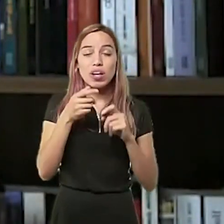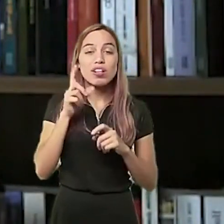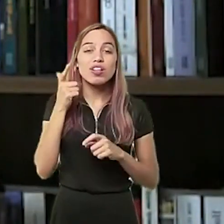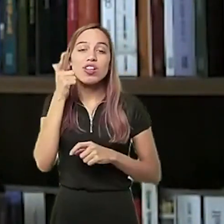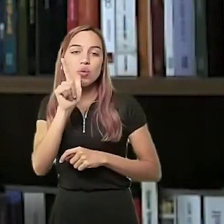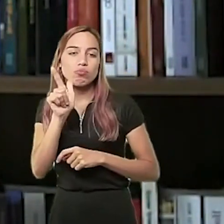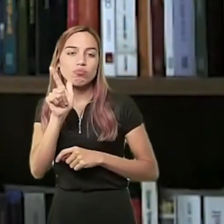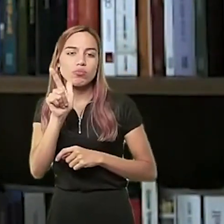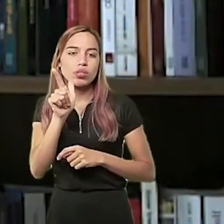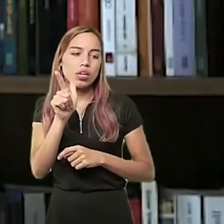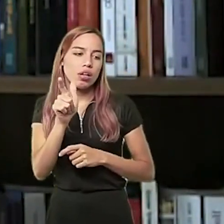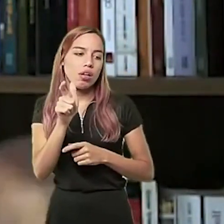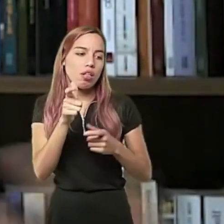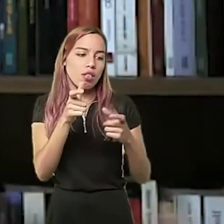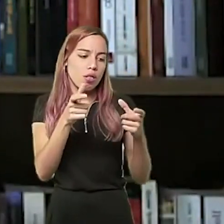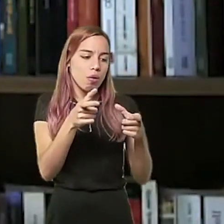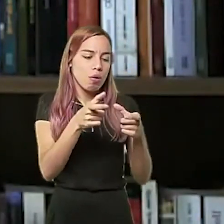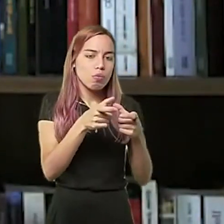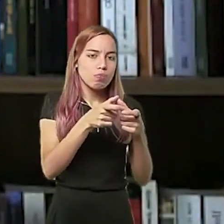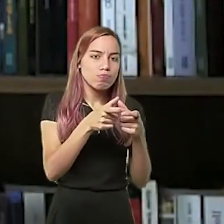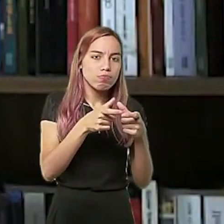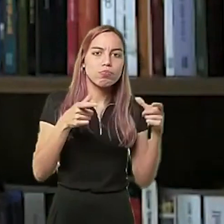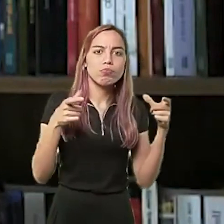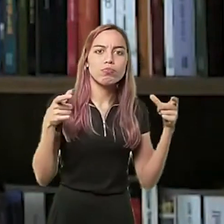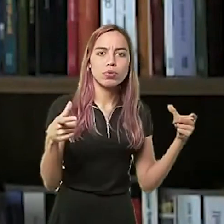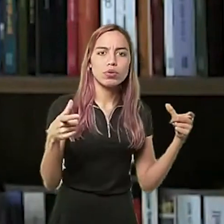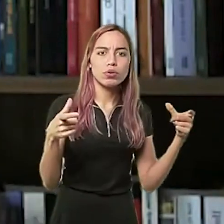mais alargada, porque a gente consegue viver numa